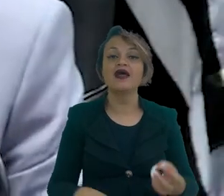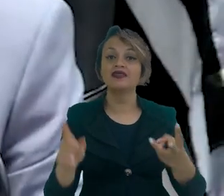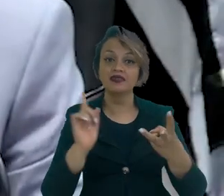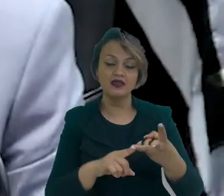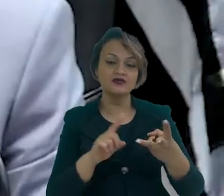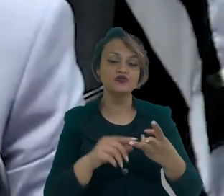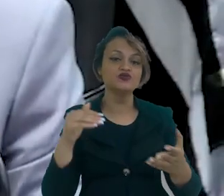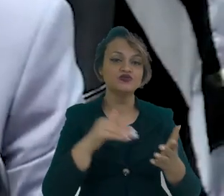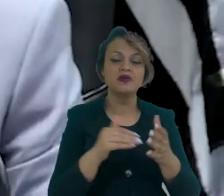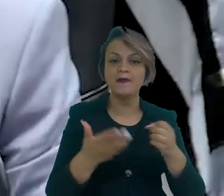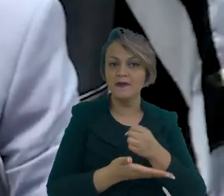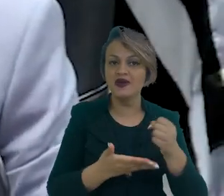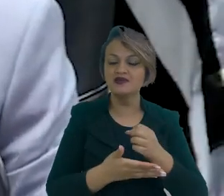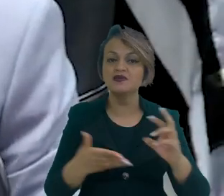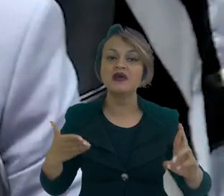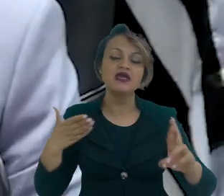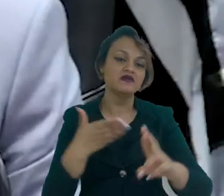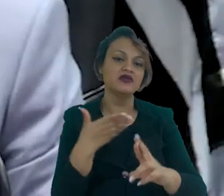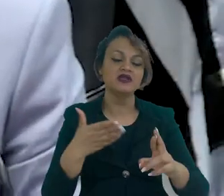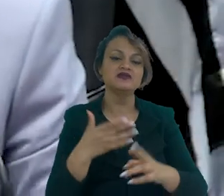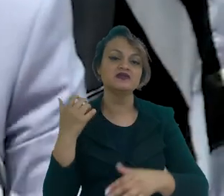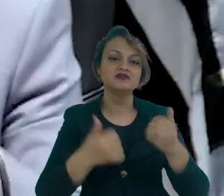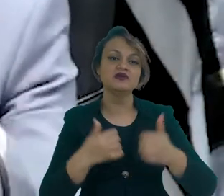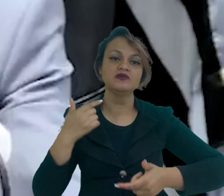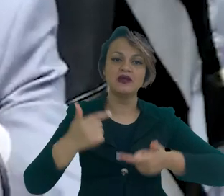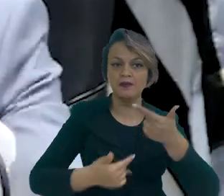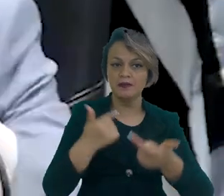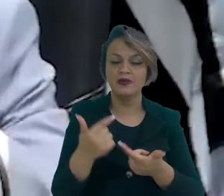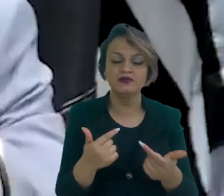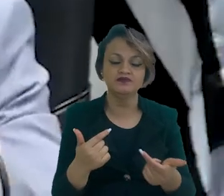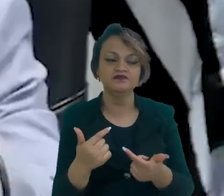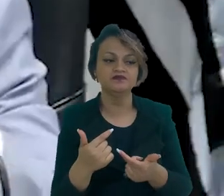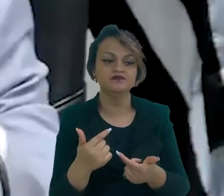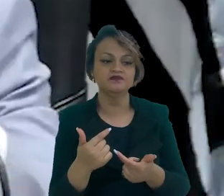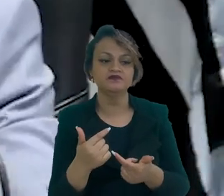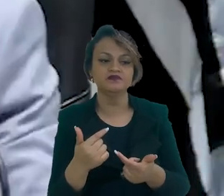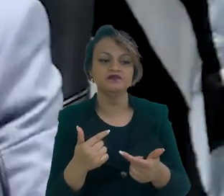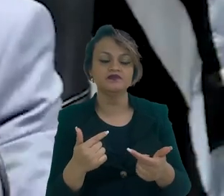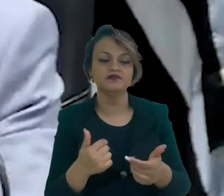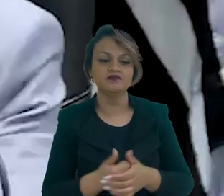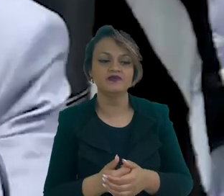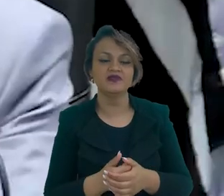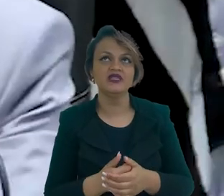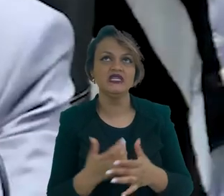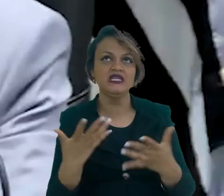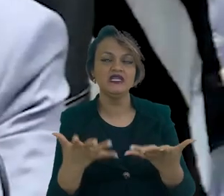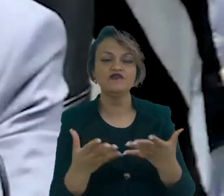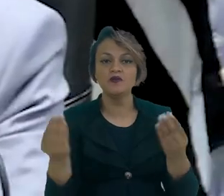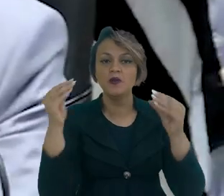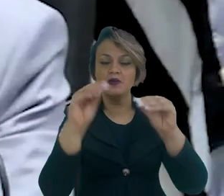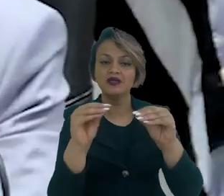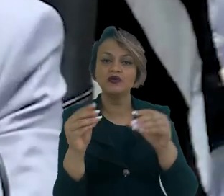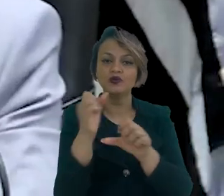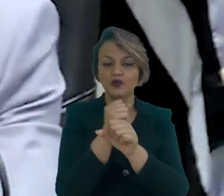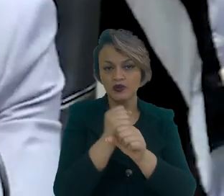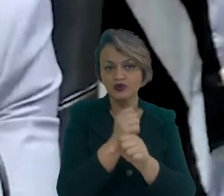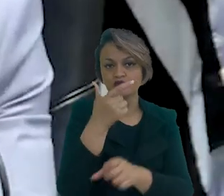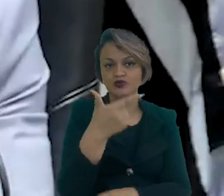Esse é o segundo Pilar terceiro e último é uma referência que eu faça um trabalho